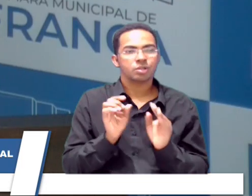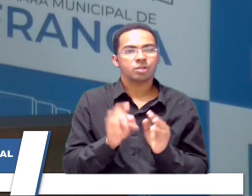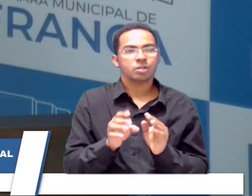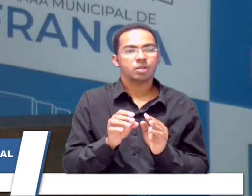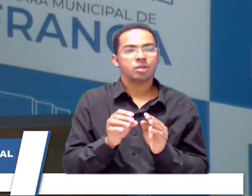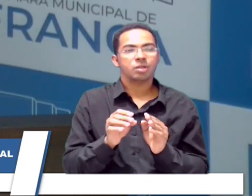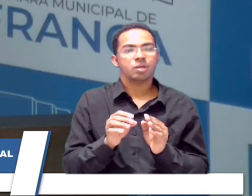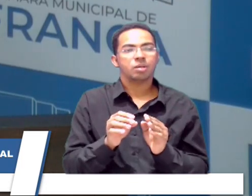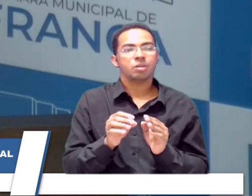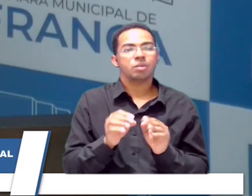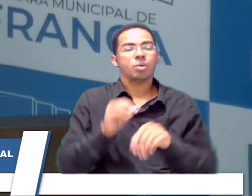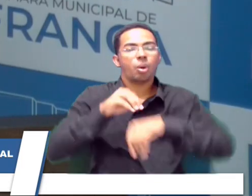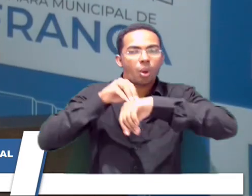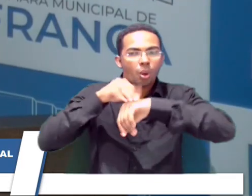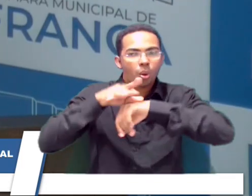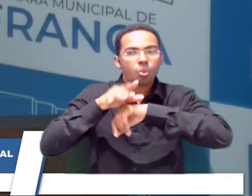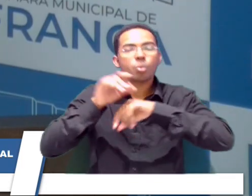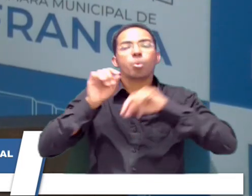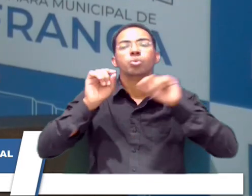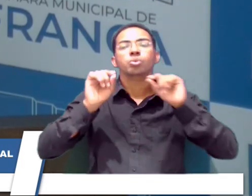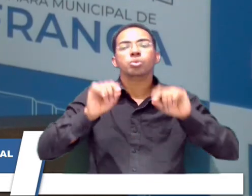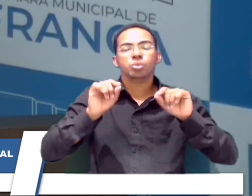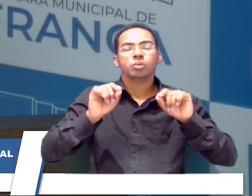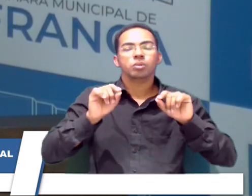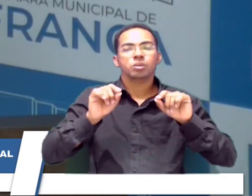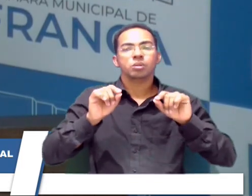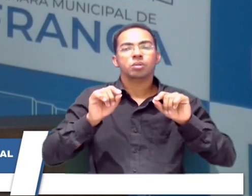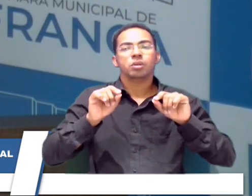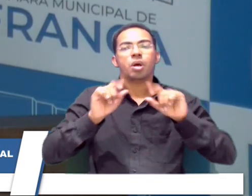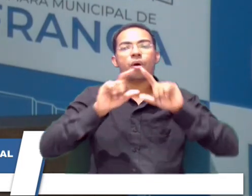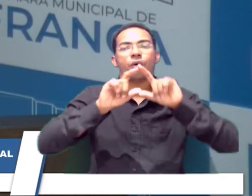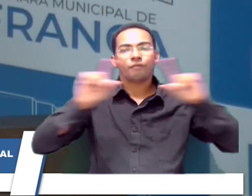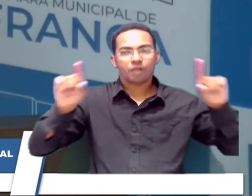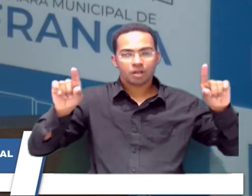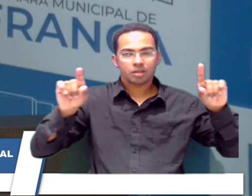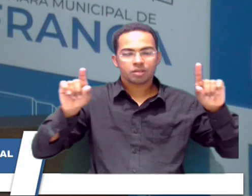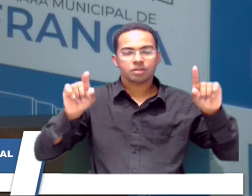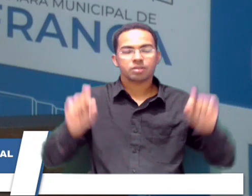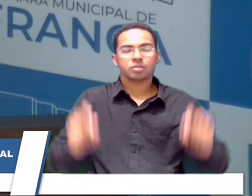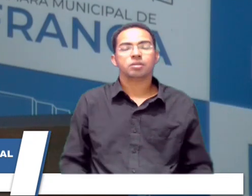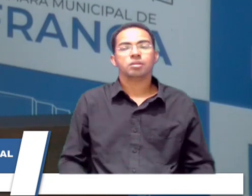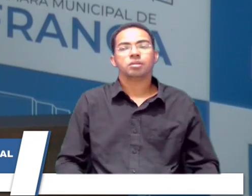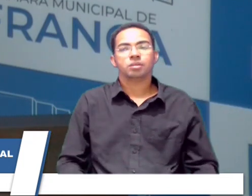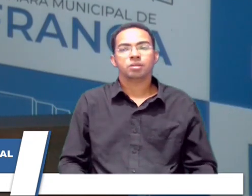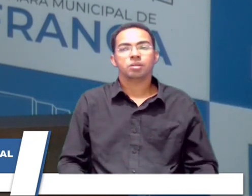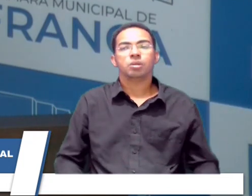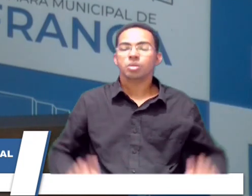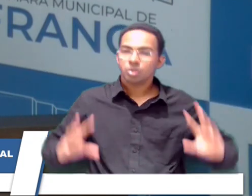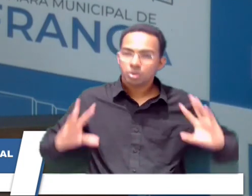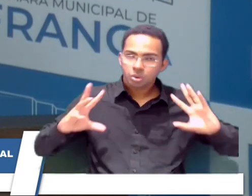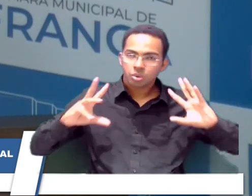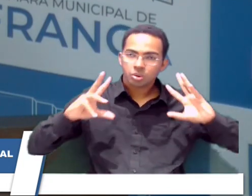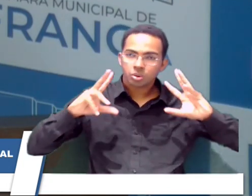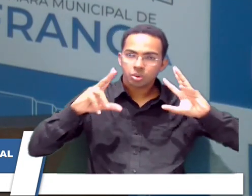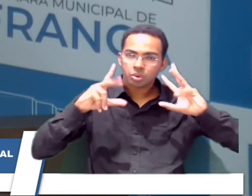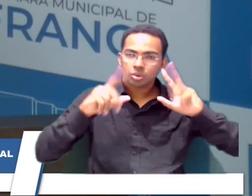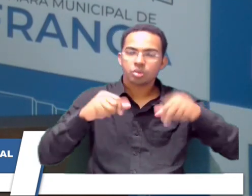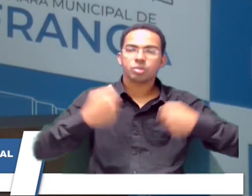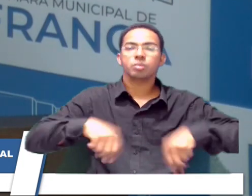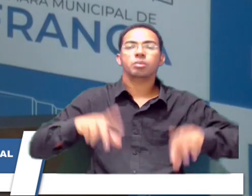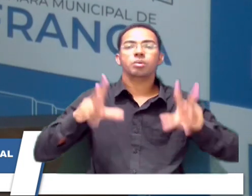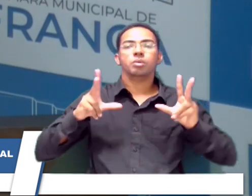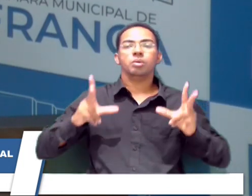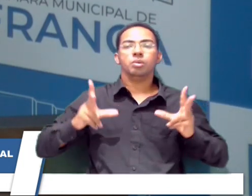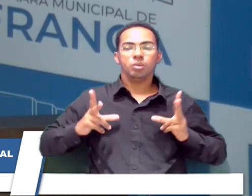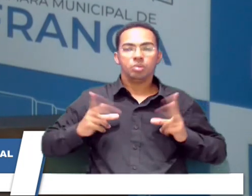a deixar uma coisa, né? Uma fala. Que todos merecem